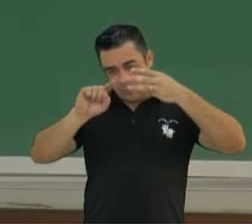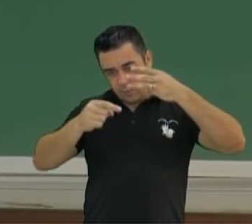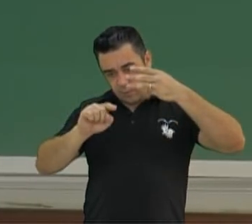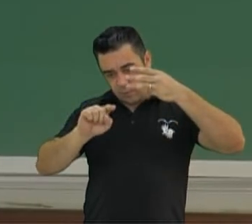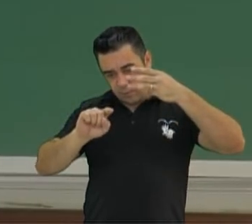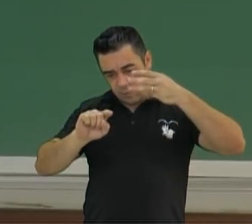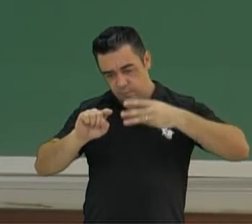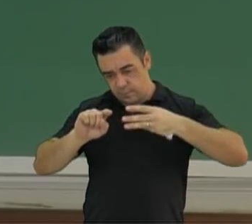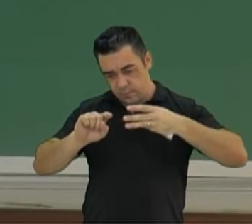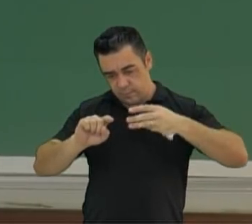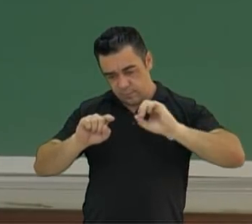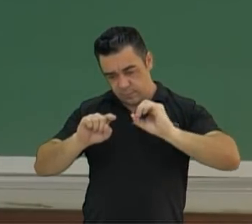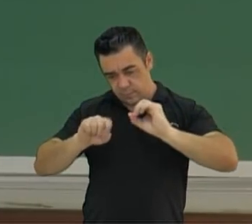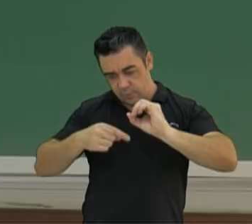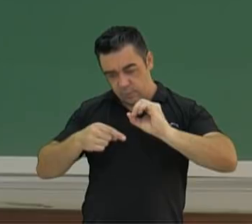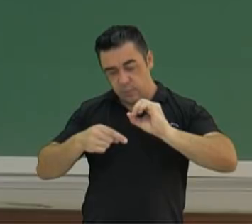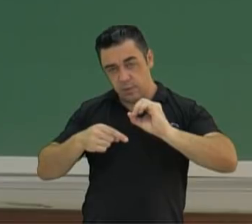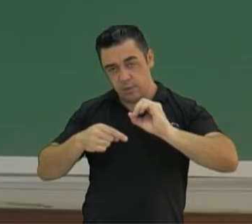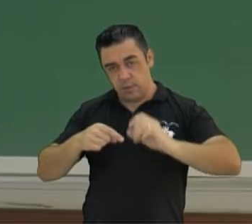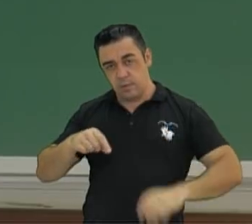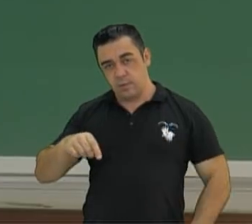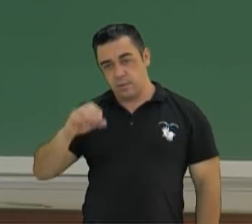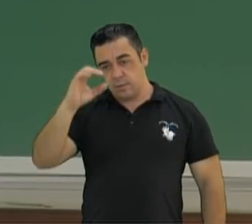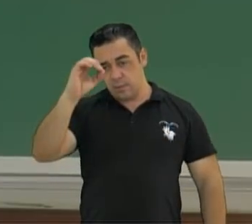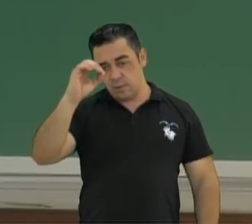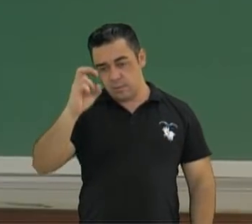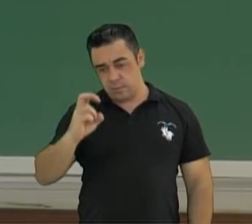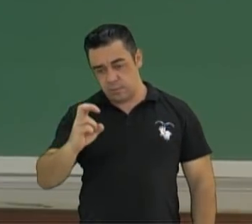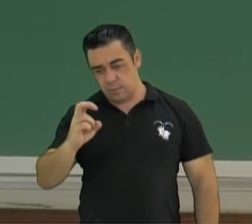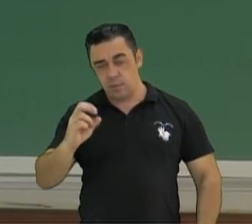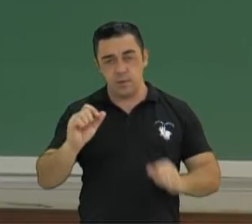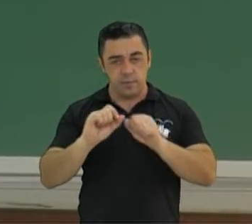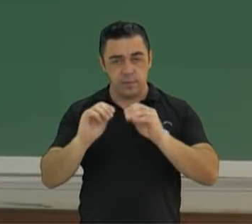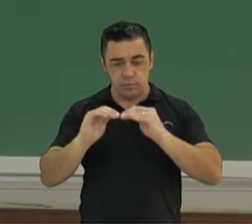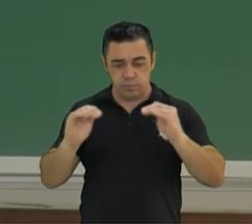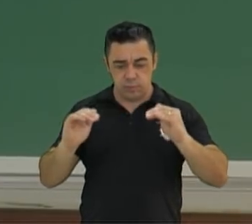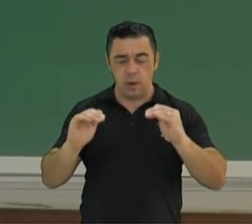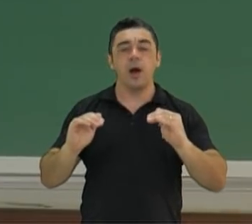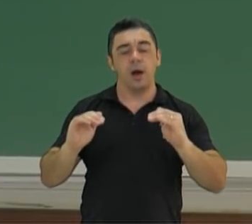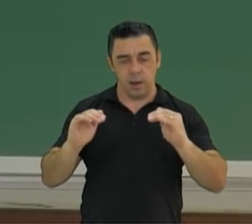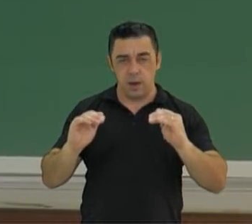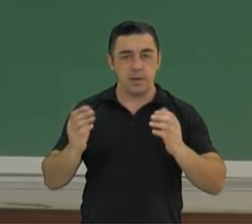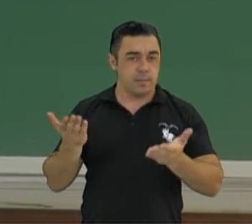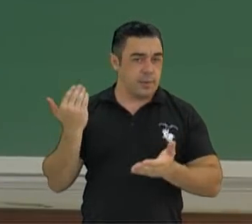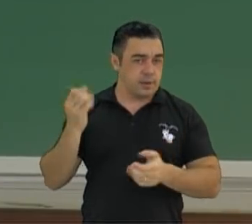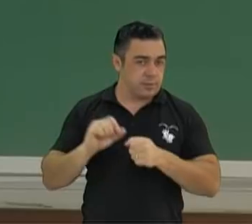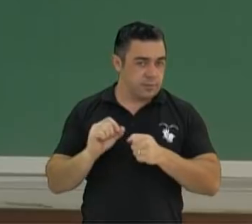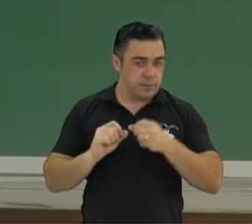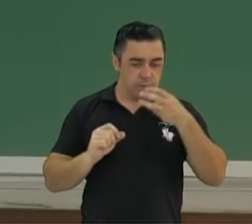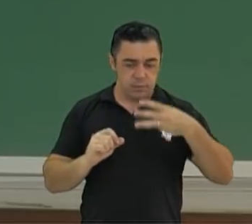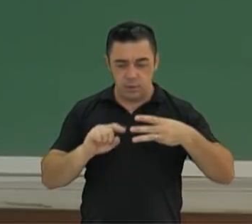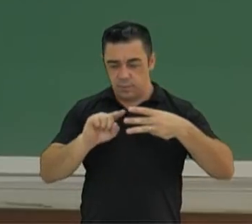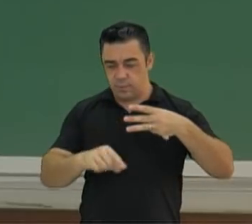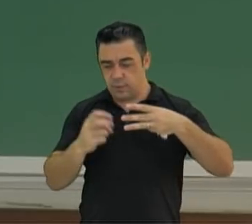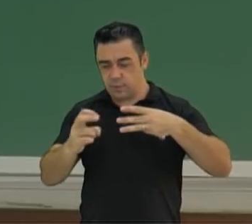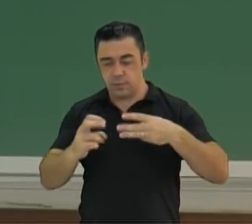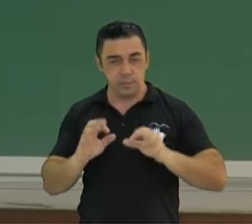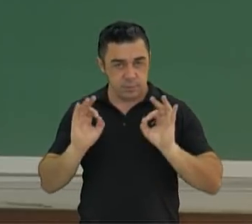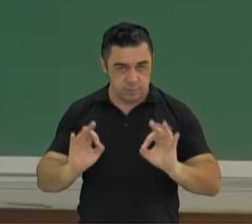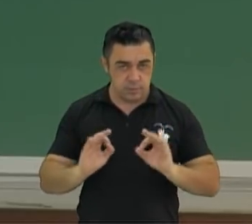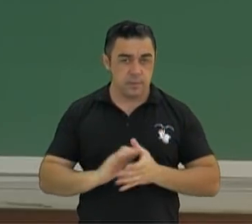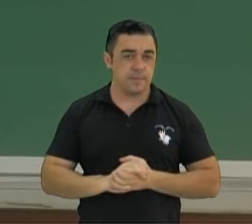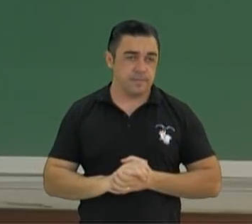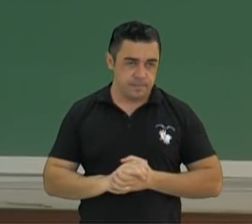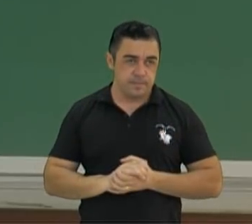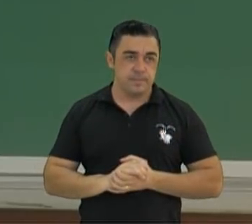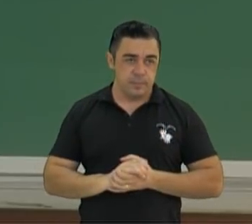vírgula, inteiro embaixo de inteiro e decimal embaixo de decimal, igual foi trabalhado algumas aulas com vocês, certinho? Ou